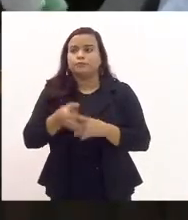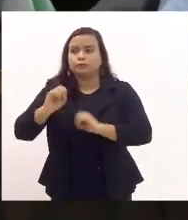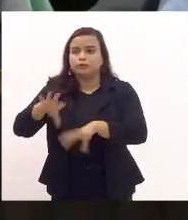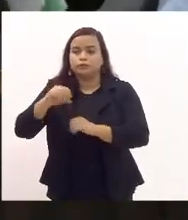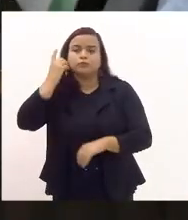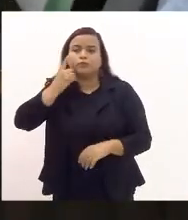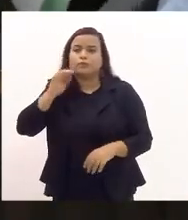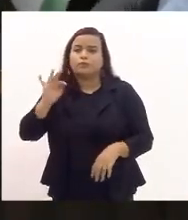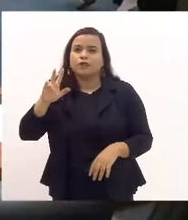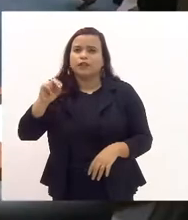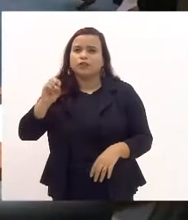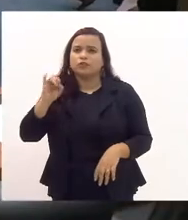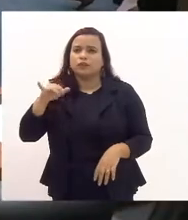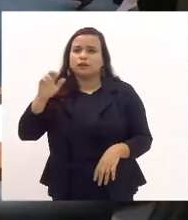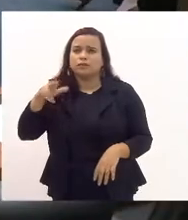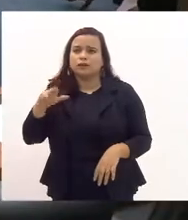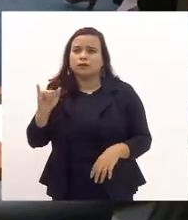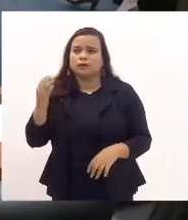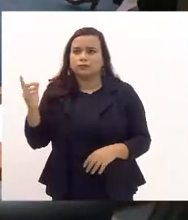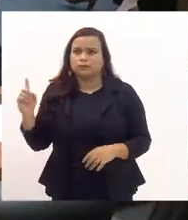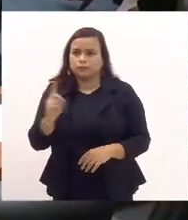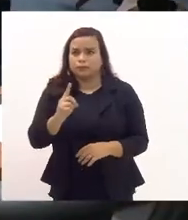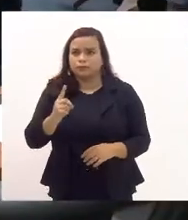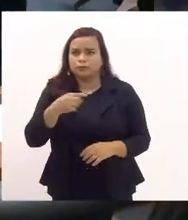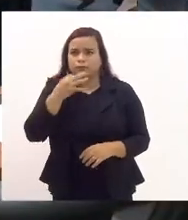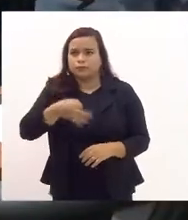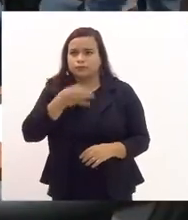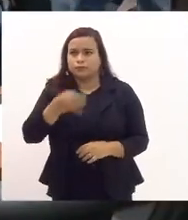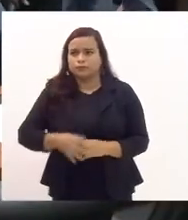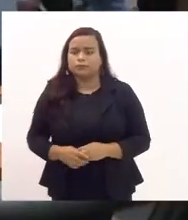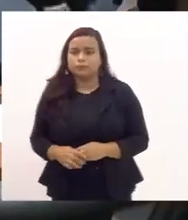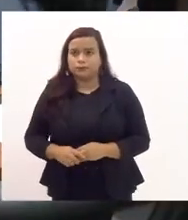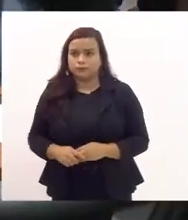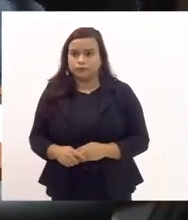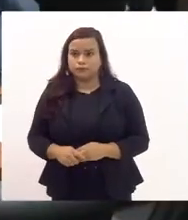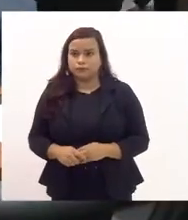Flávio serafini o som